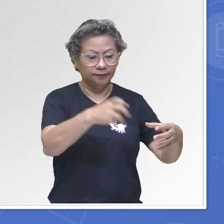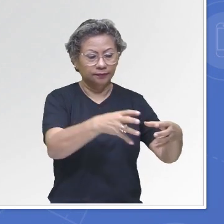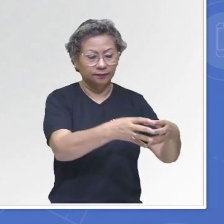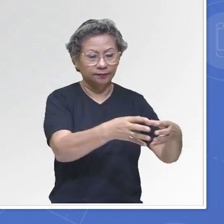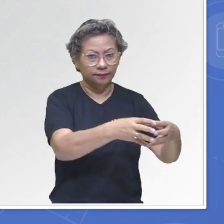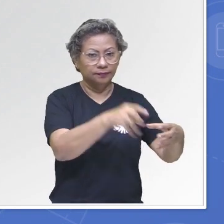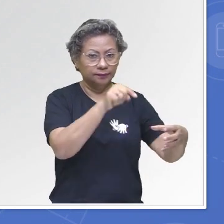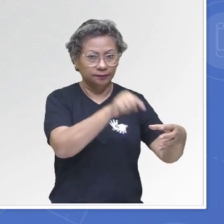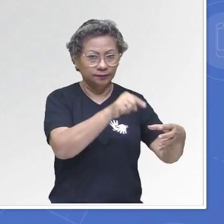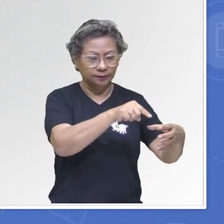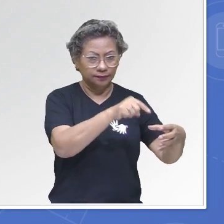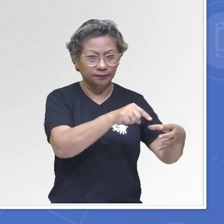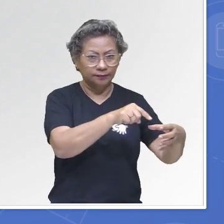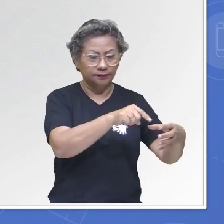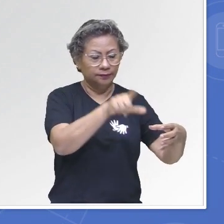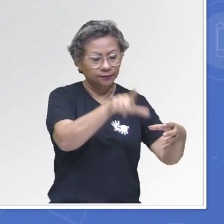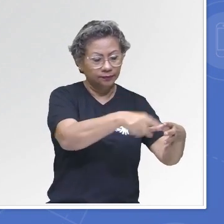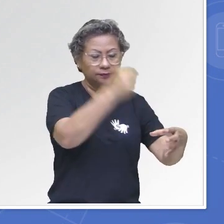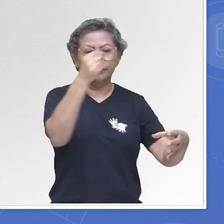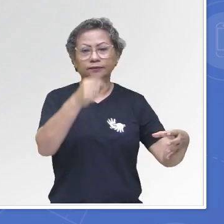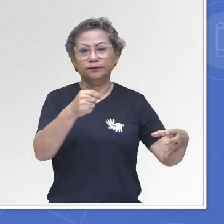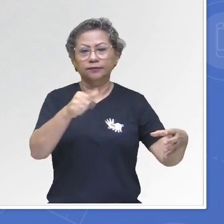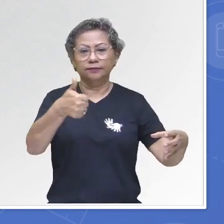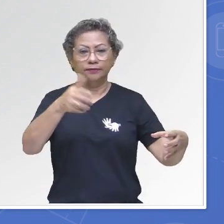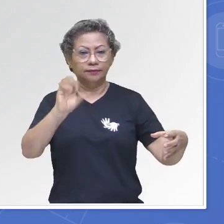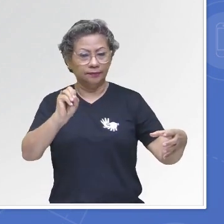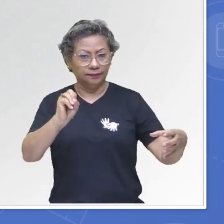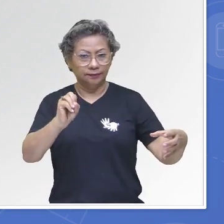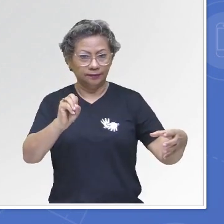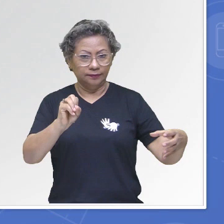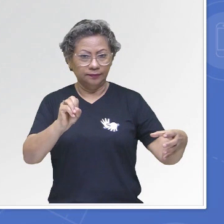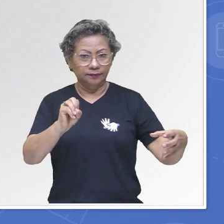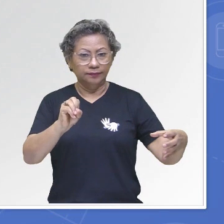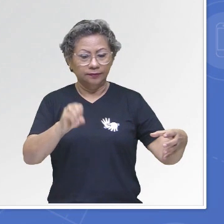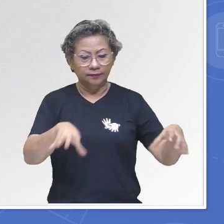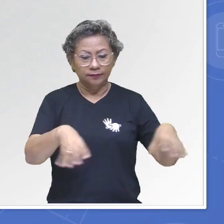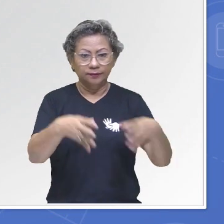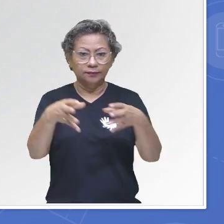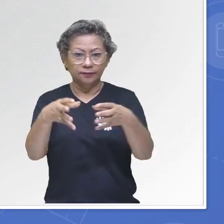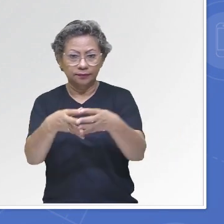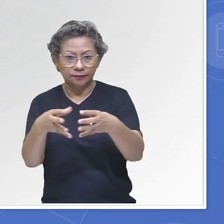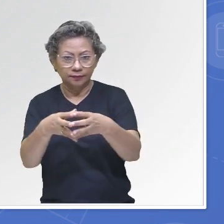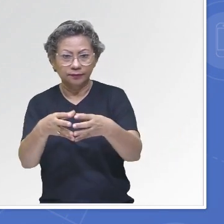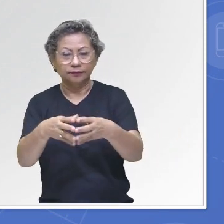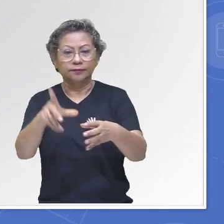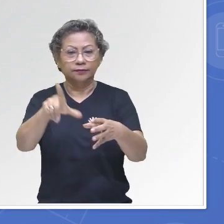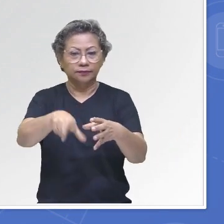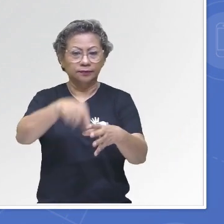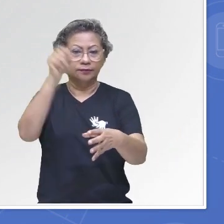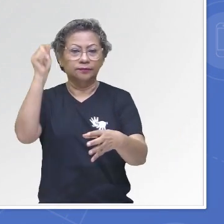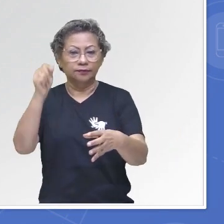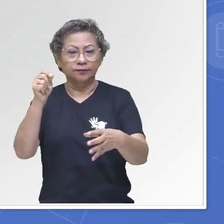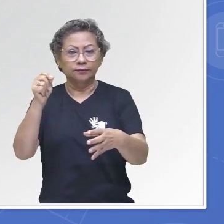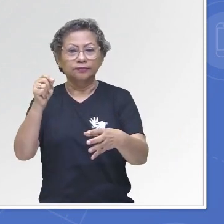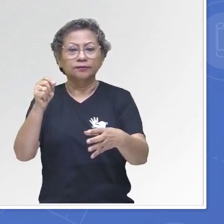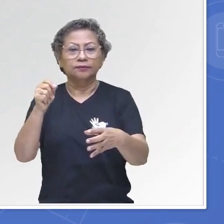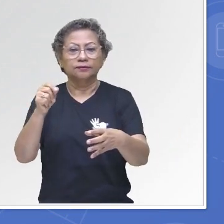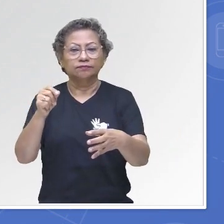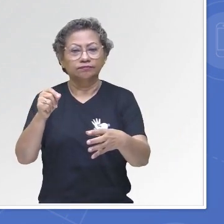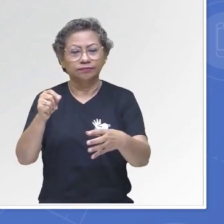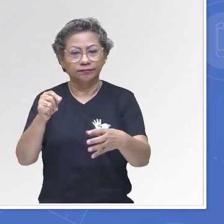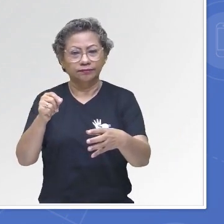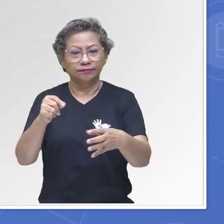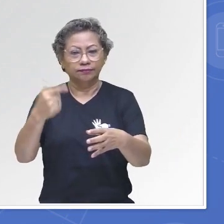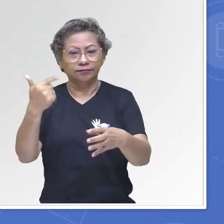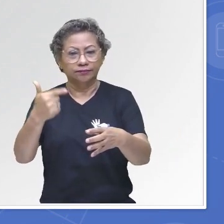3, de forma aleatória, escolhi um deles. E a mesma coisa ocorre nos outros grupos. No segundo grupo aí, 2, 4, 6, por exemplo, foi